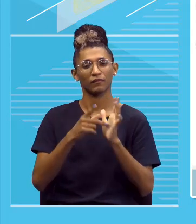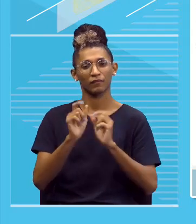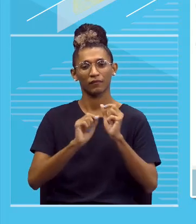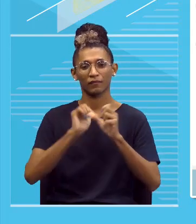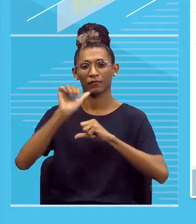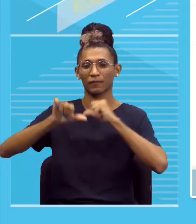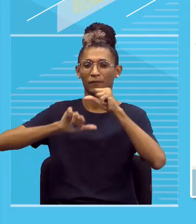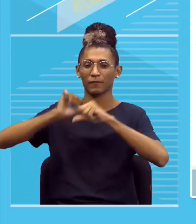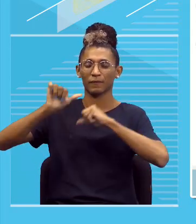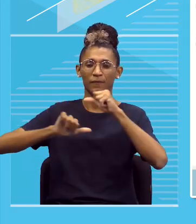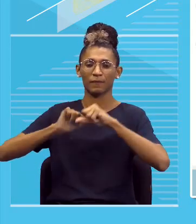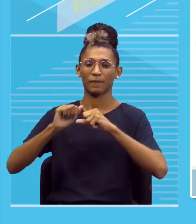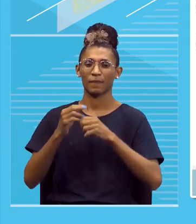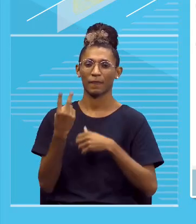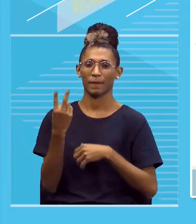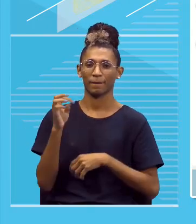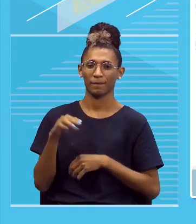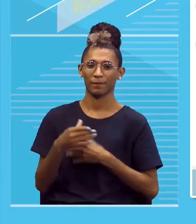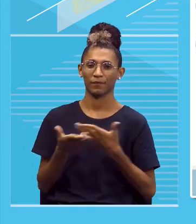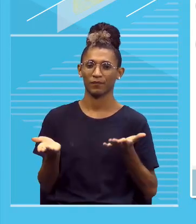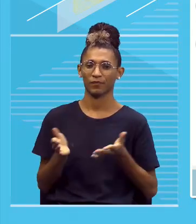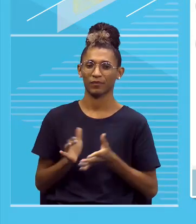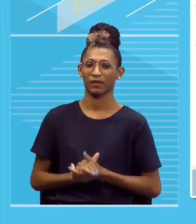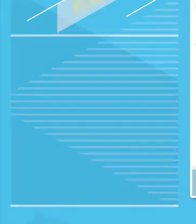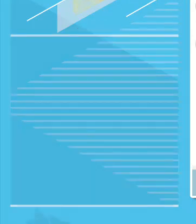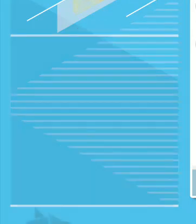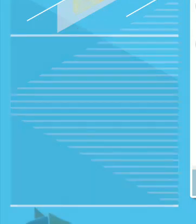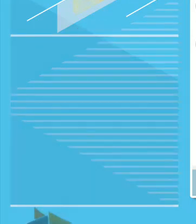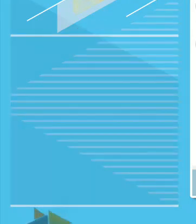dois minutos por favor